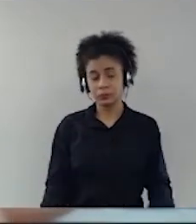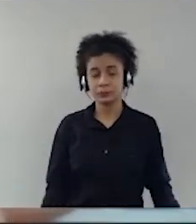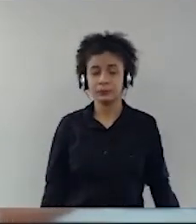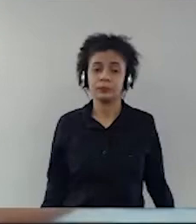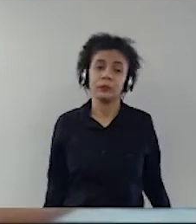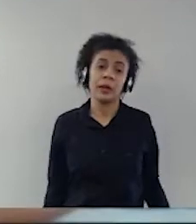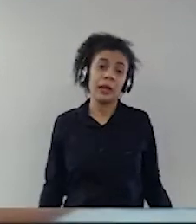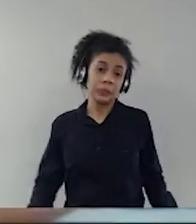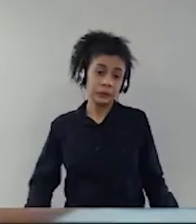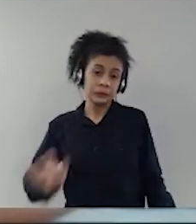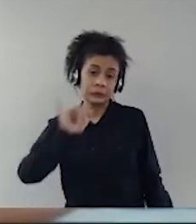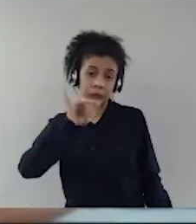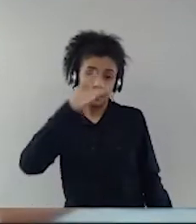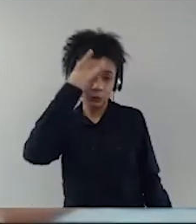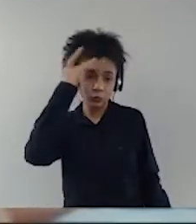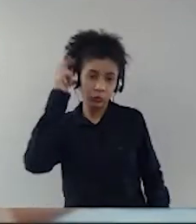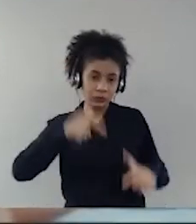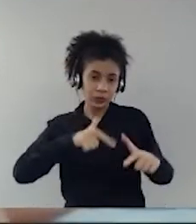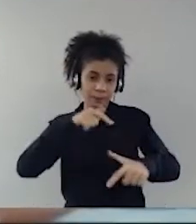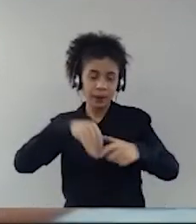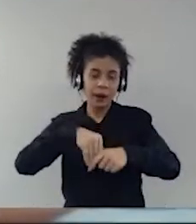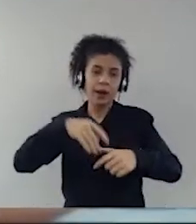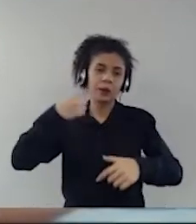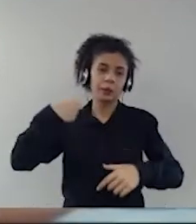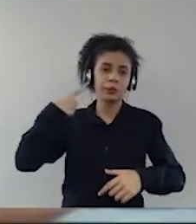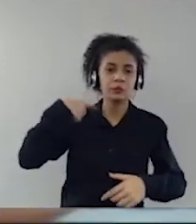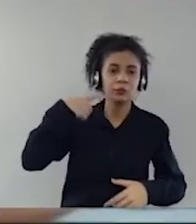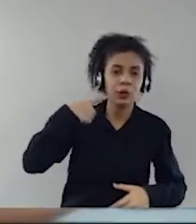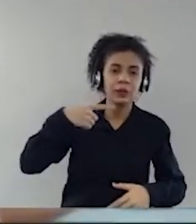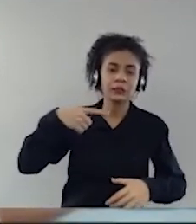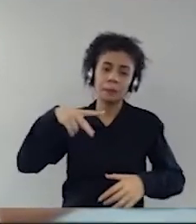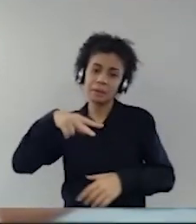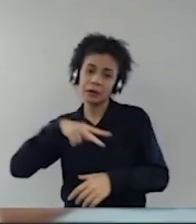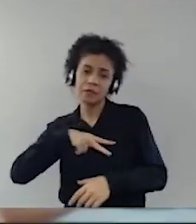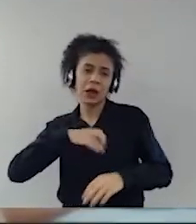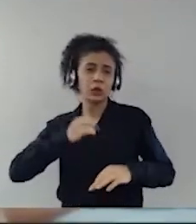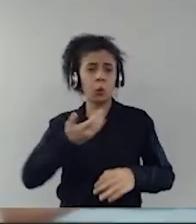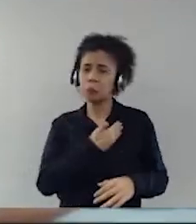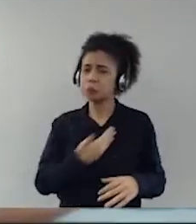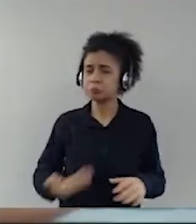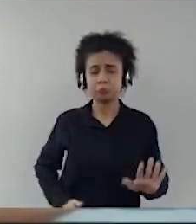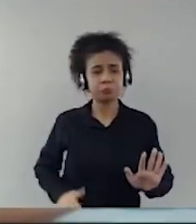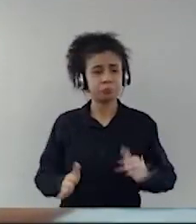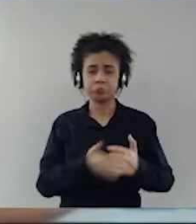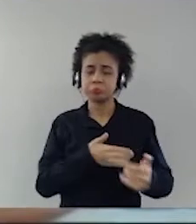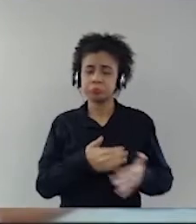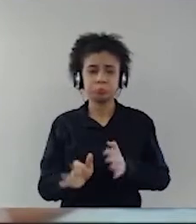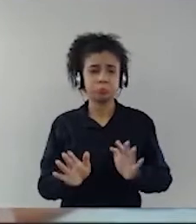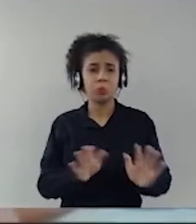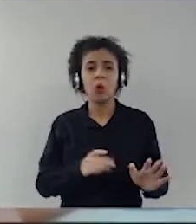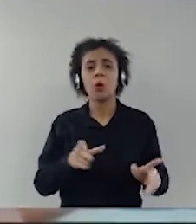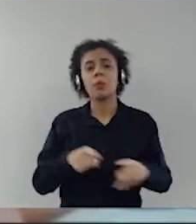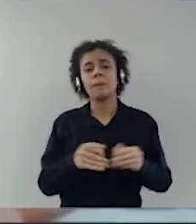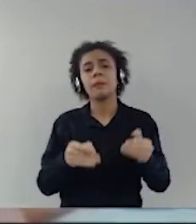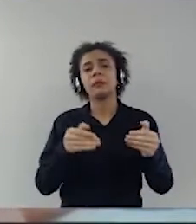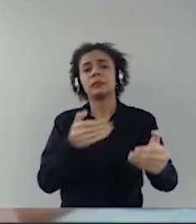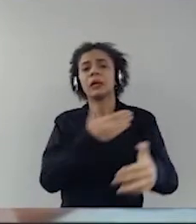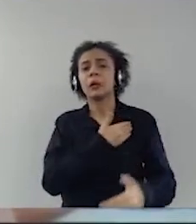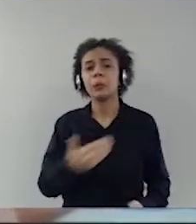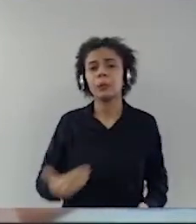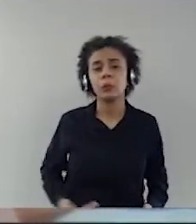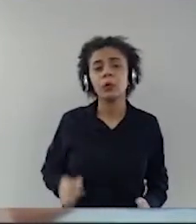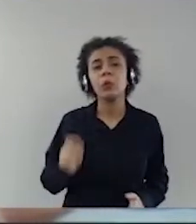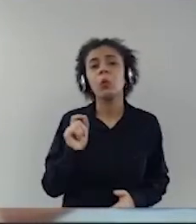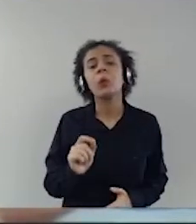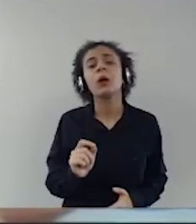Quem atua na área jurídica, a advocacia, tanto a privada como a pública, como o Ministério Público, ele